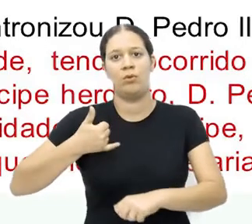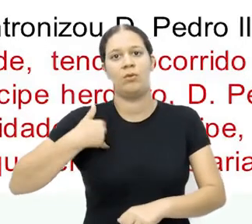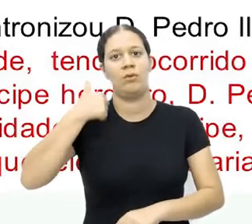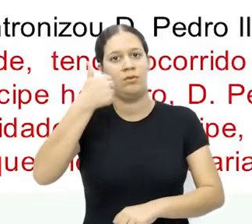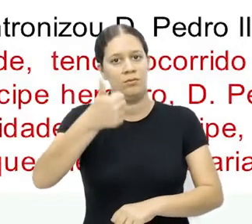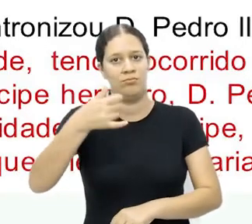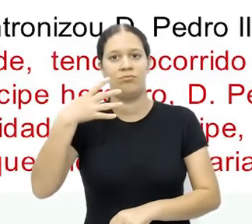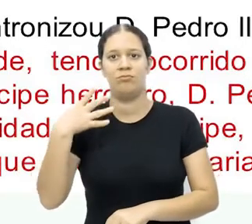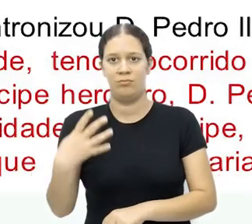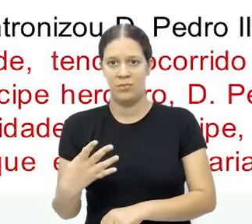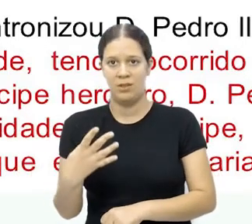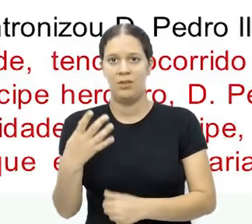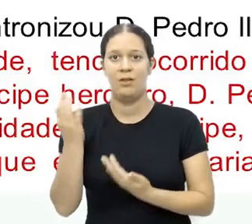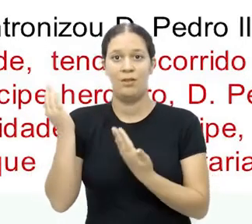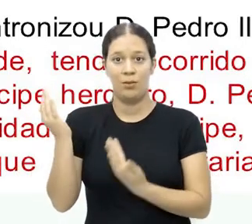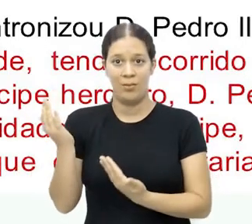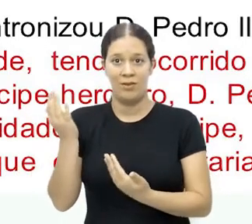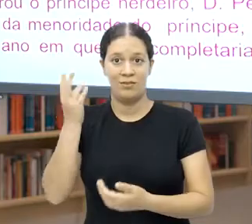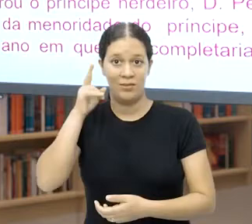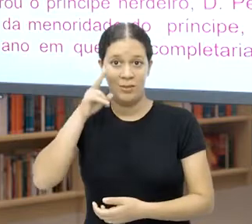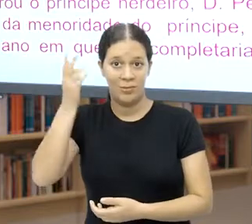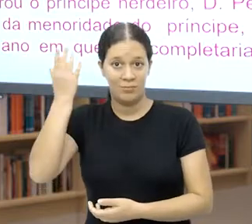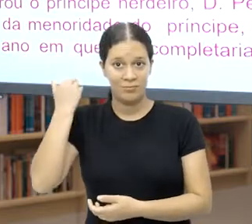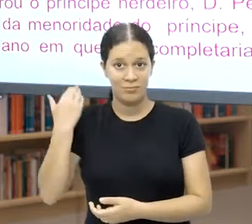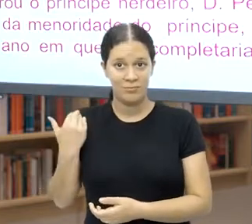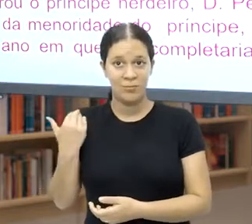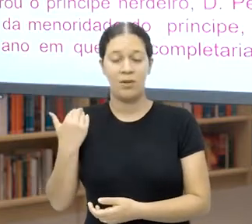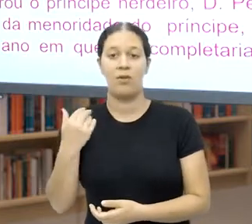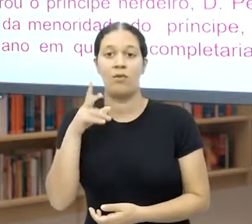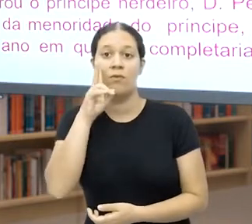vimos na imagem anterior. Beleza? Vai